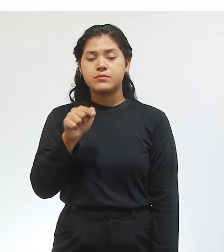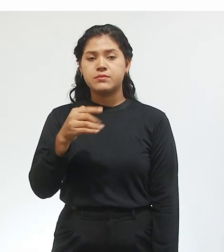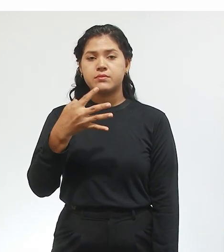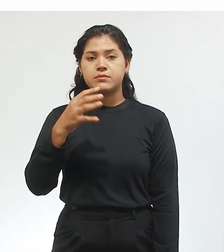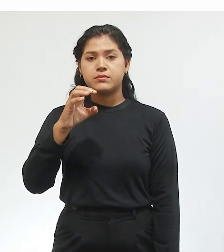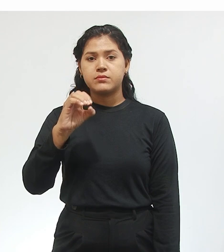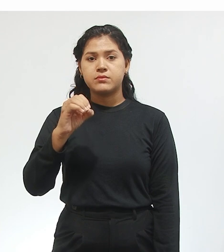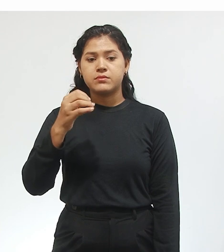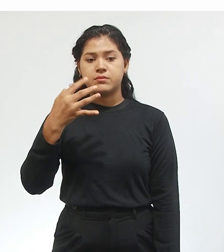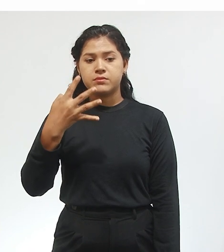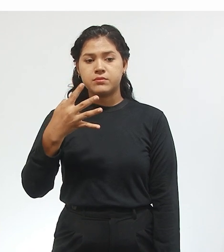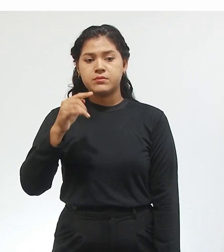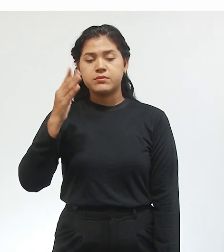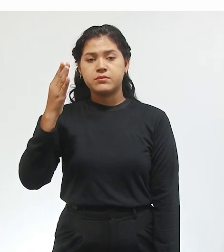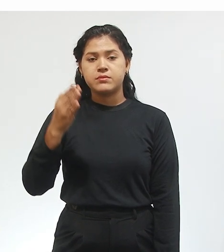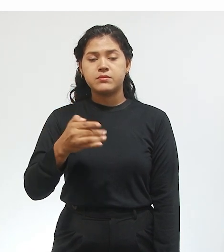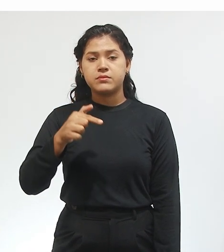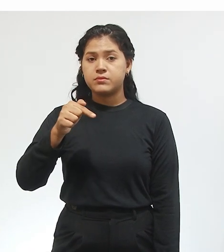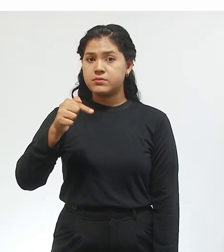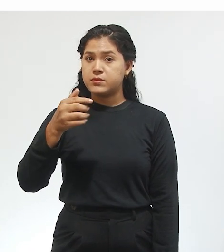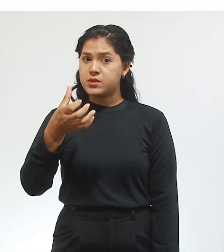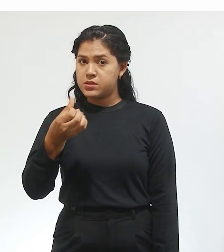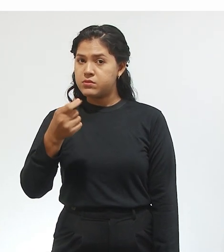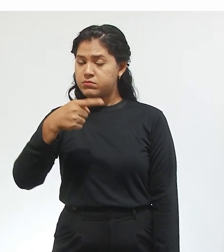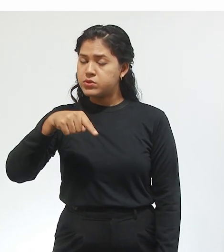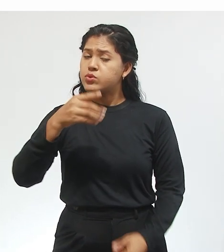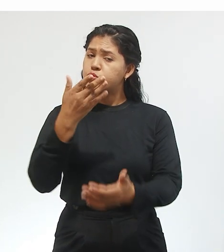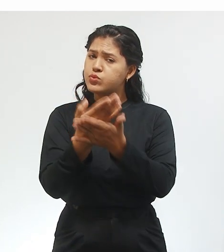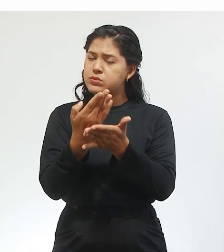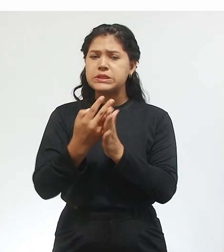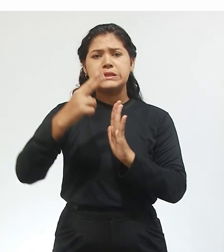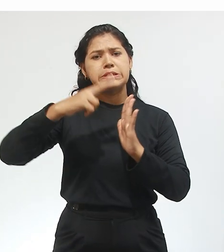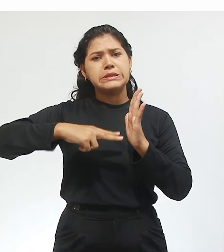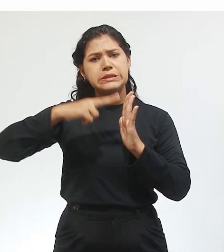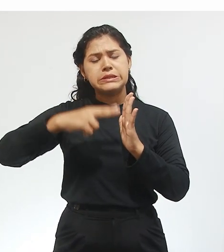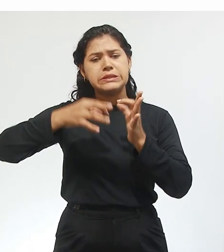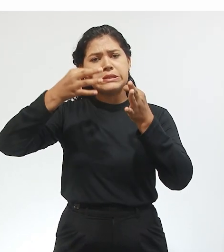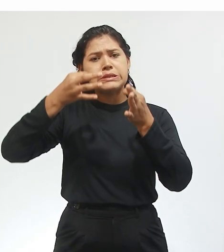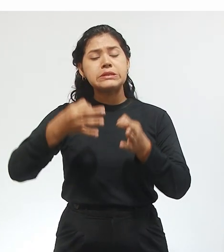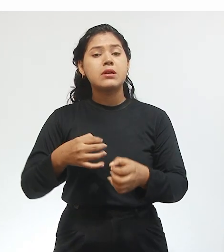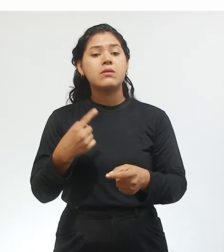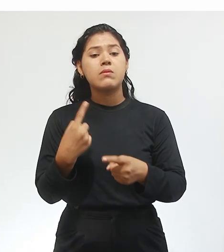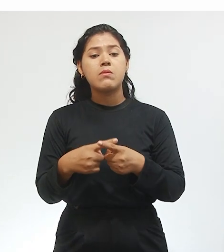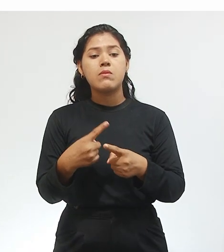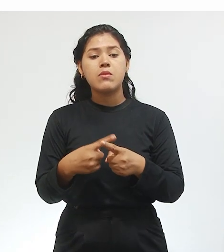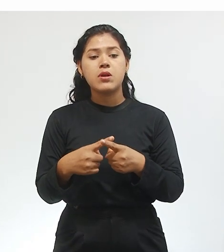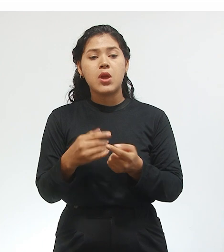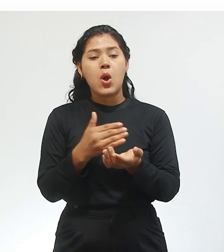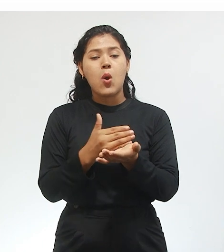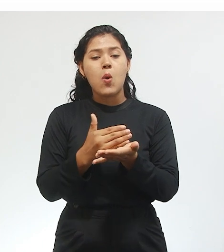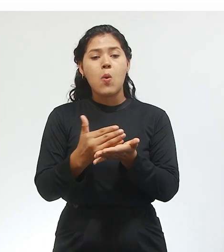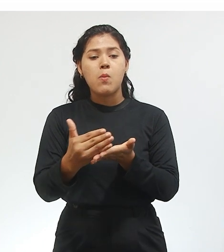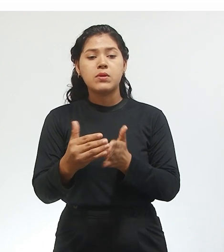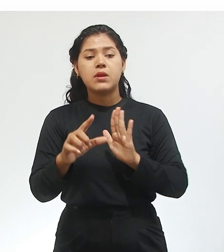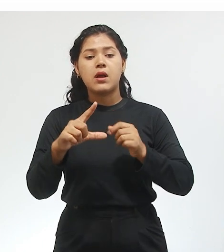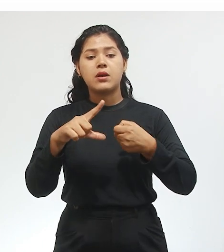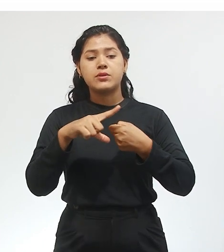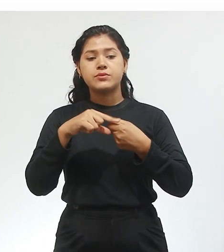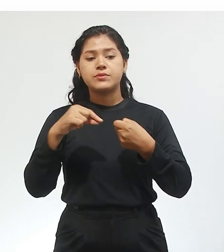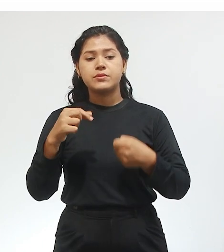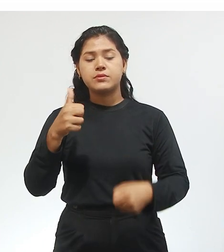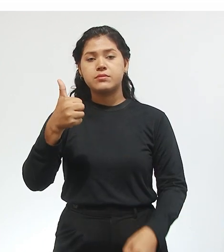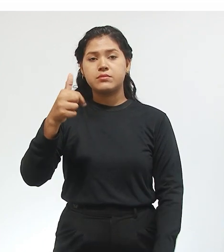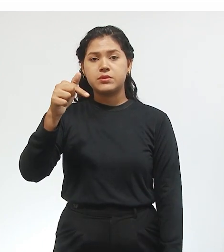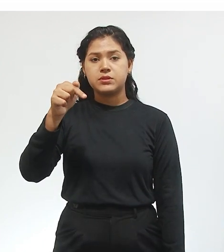6.476. Essa aqui vocês têm que debruçar mesmo, estudar ali, principalmente os artigos aqui de 175 a 204.